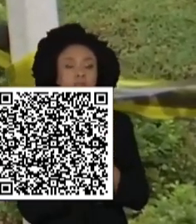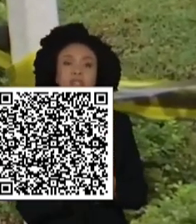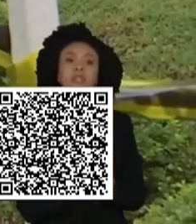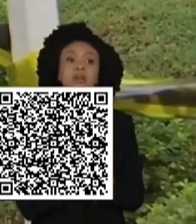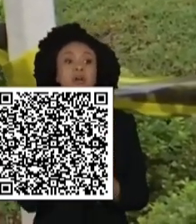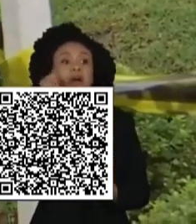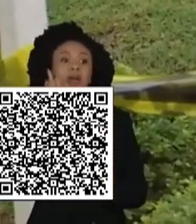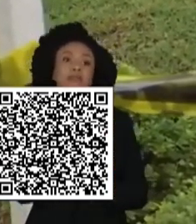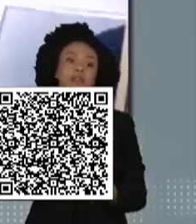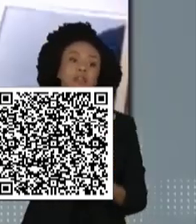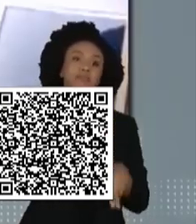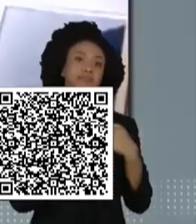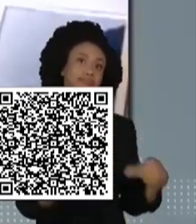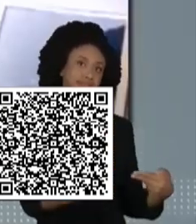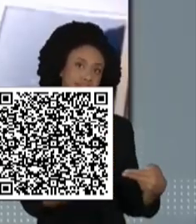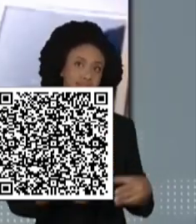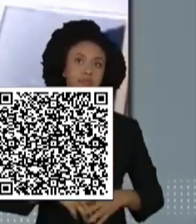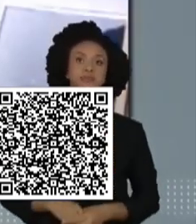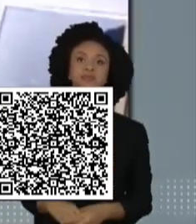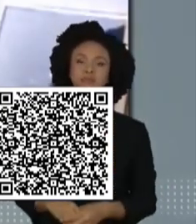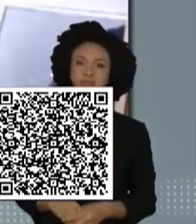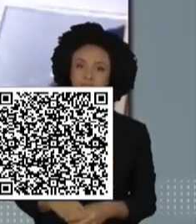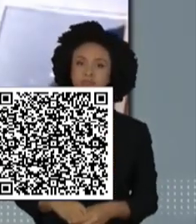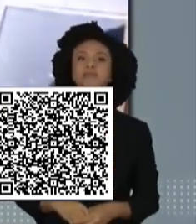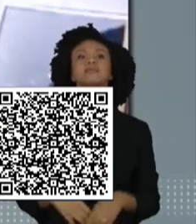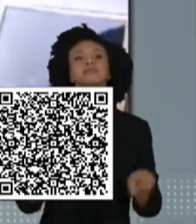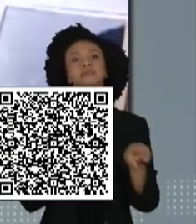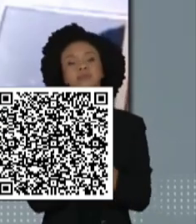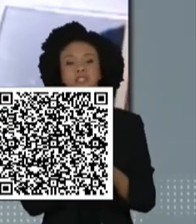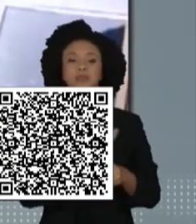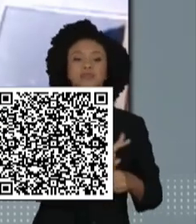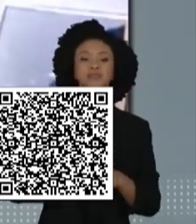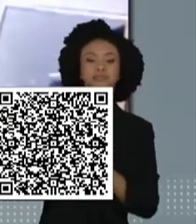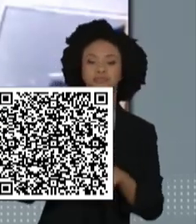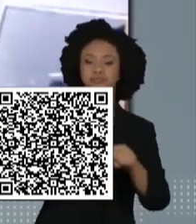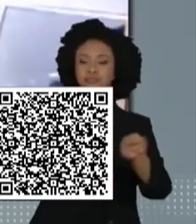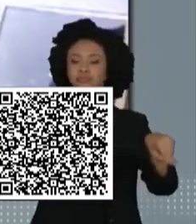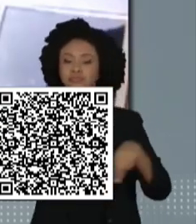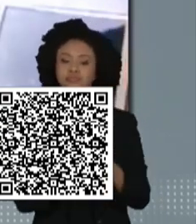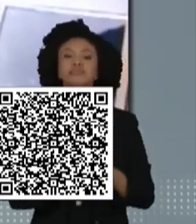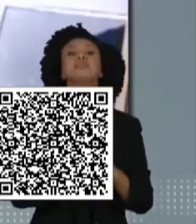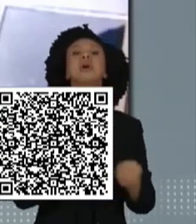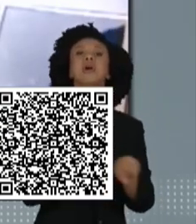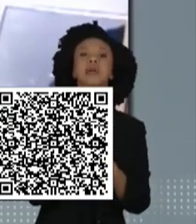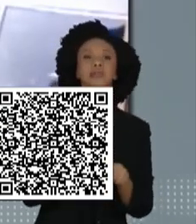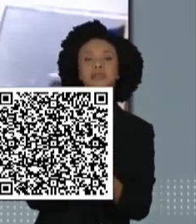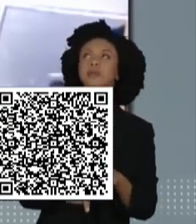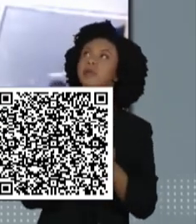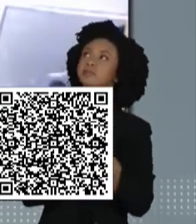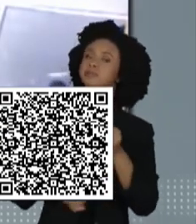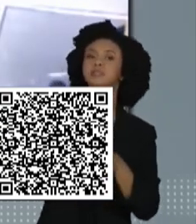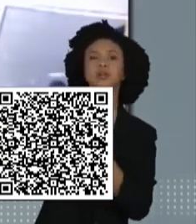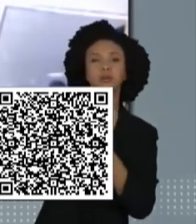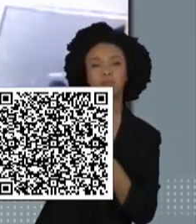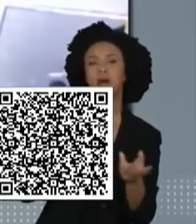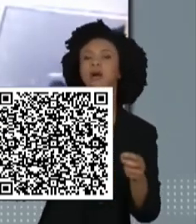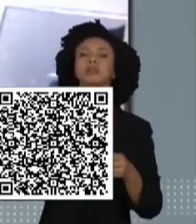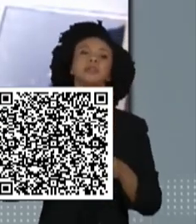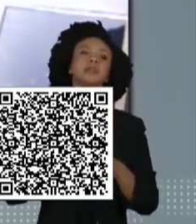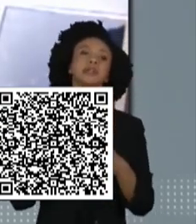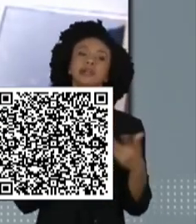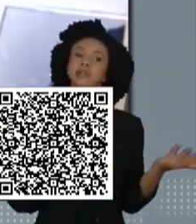mais pessoas morram. Políticas de ordenamento territorial, de ordenamento ambiental, de saneamento